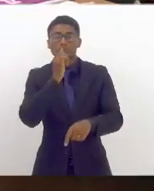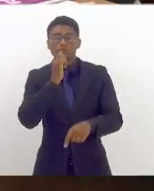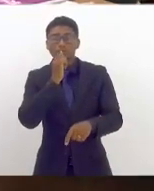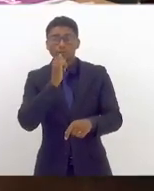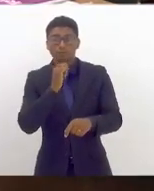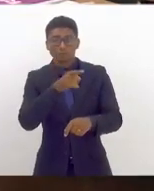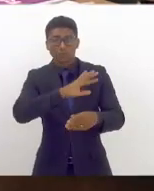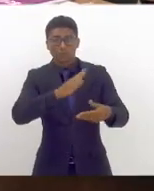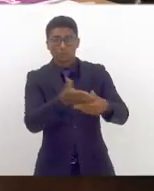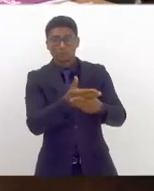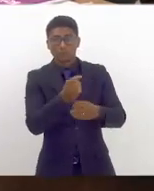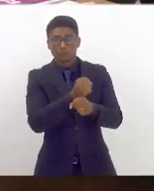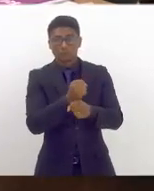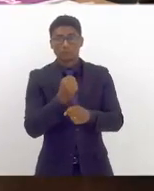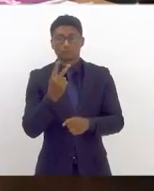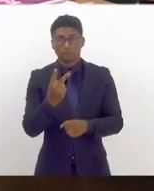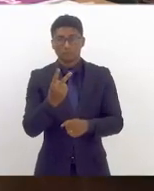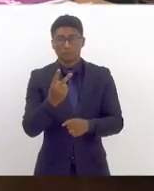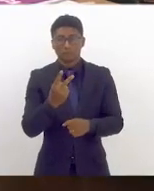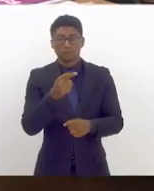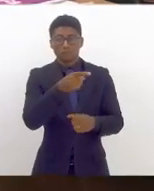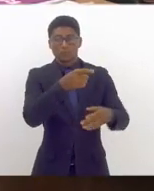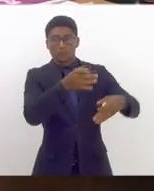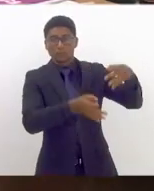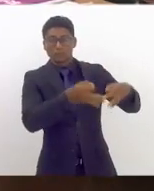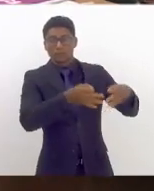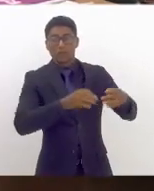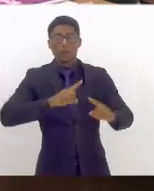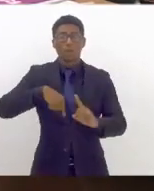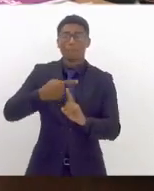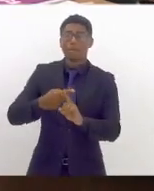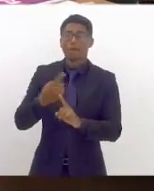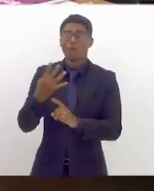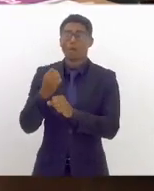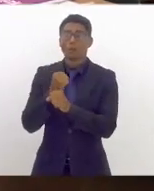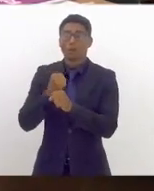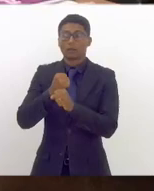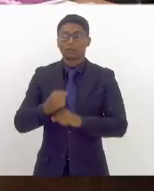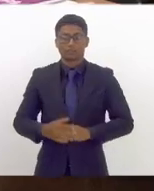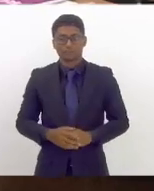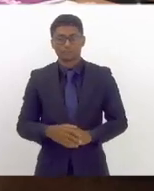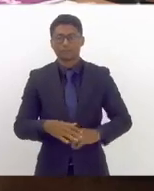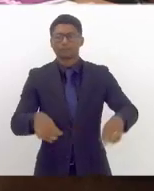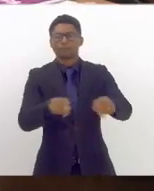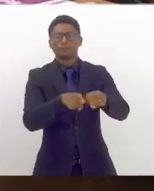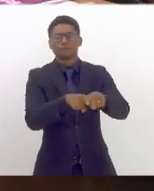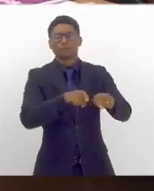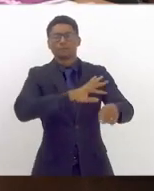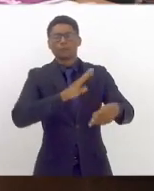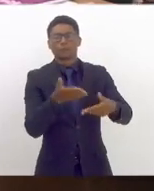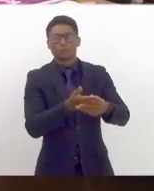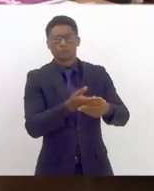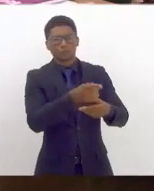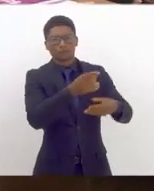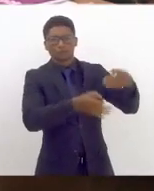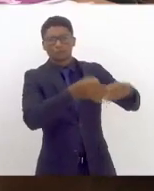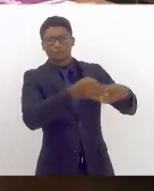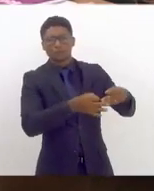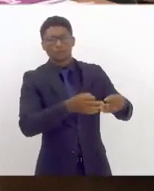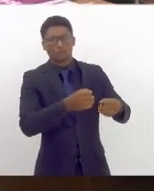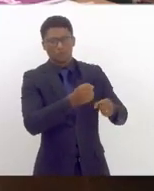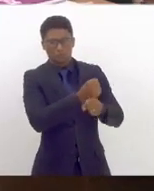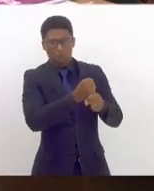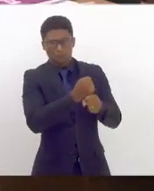o tribunal tem mais quatro anos para tomar decisão processo que esteja tramitando há quatro anos